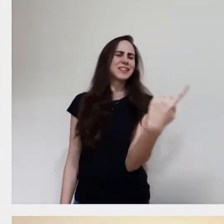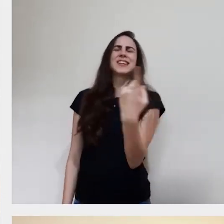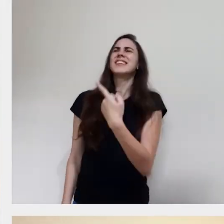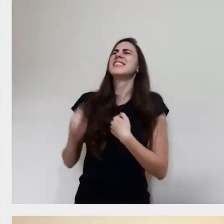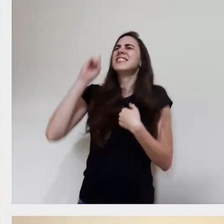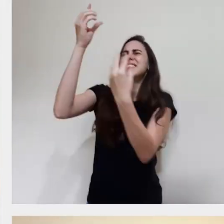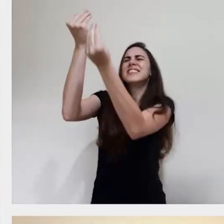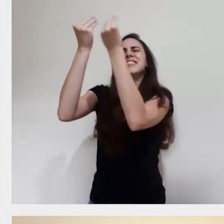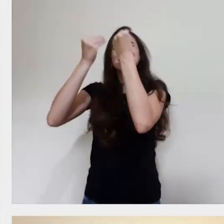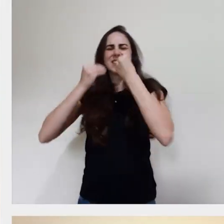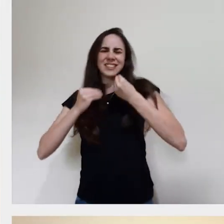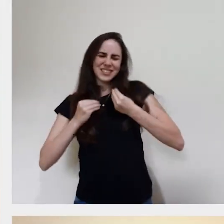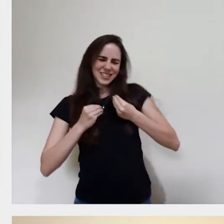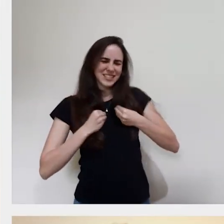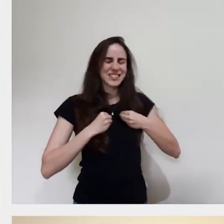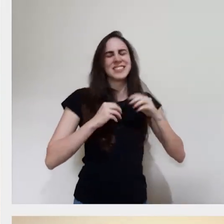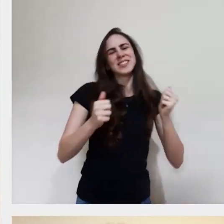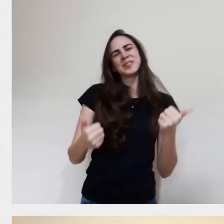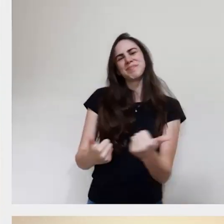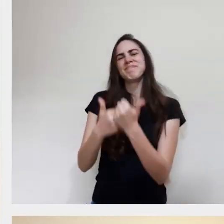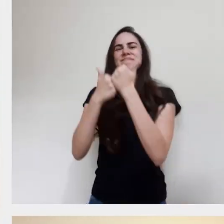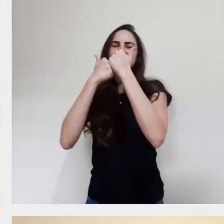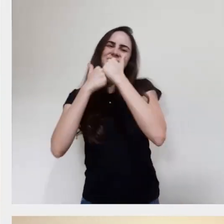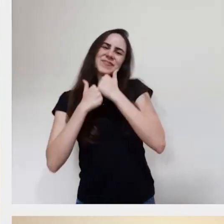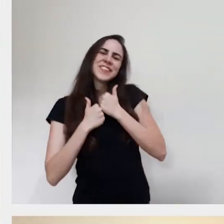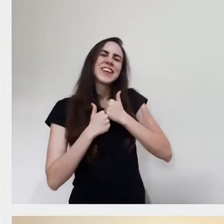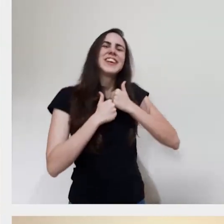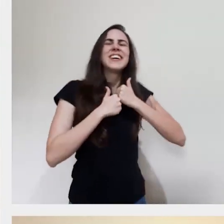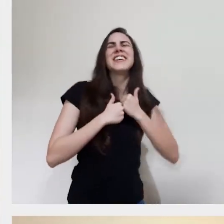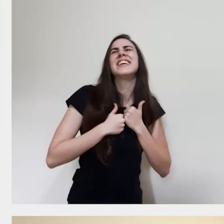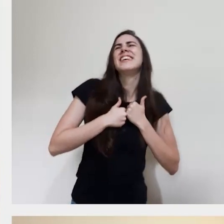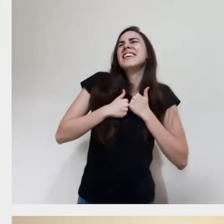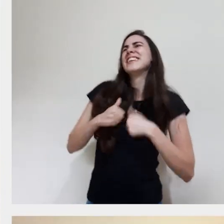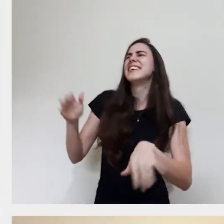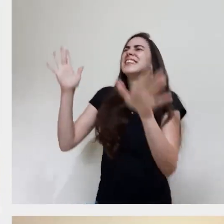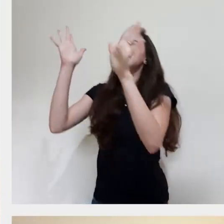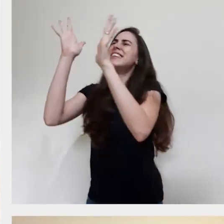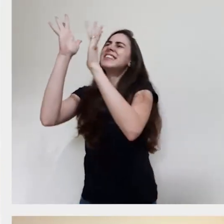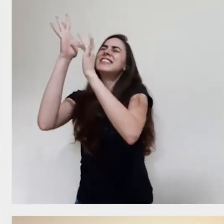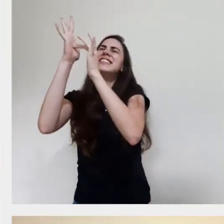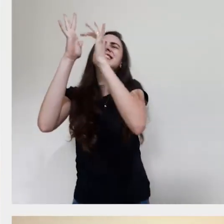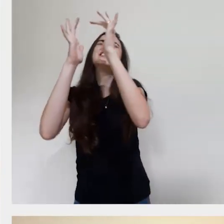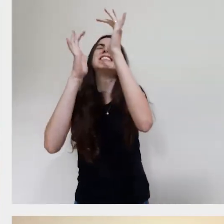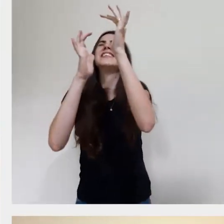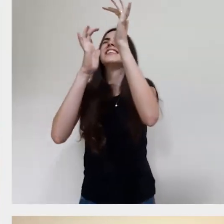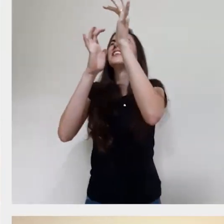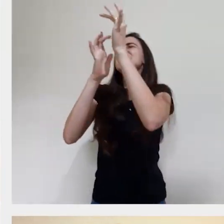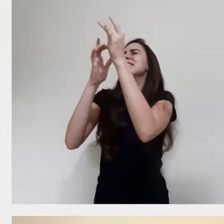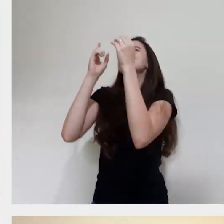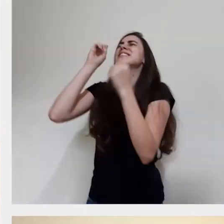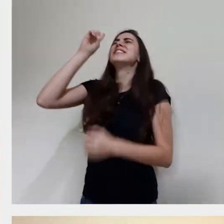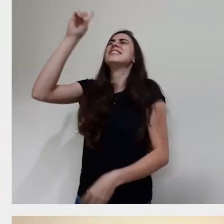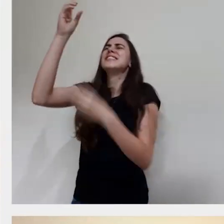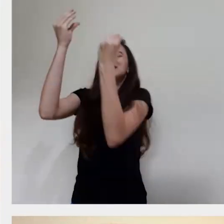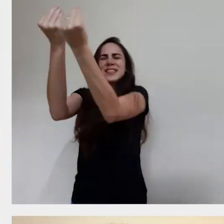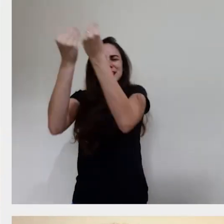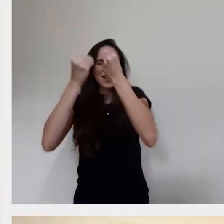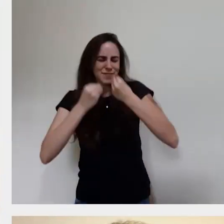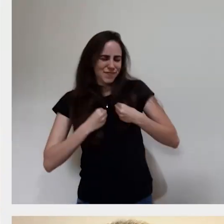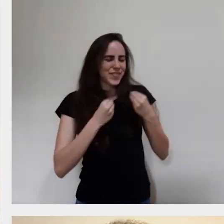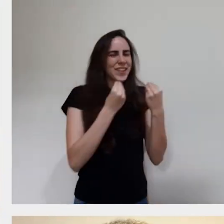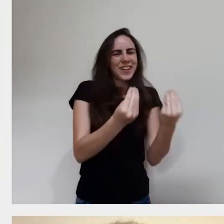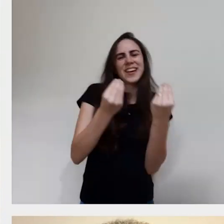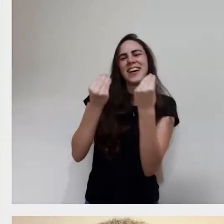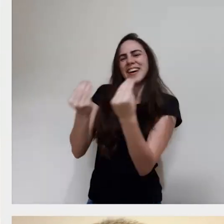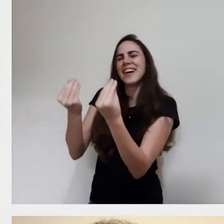nós todos deu. Seu Filho bendito por